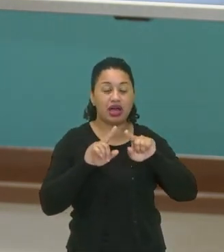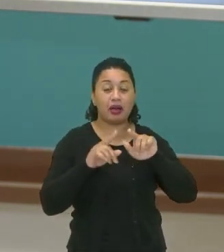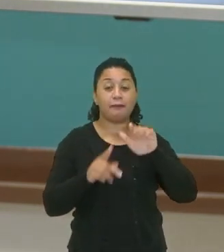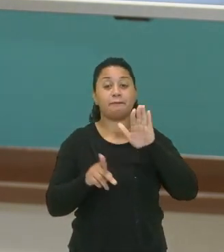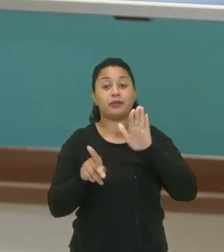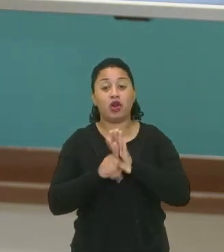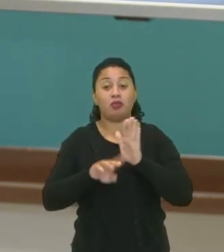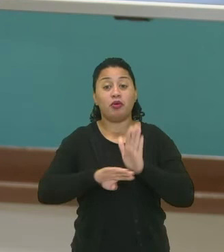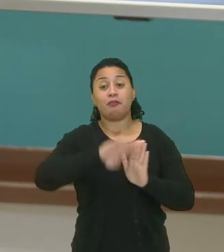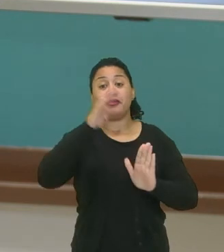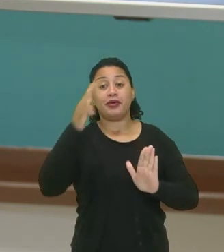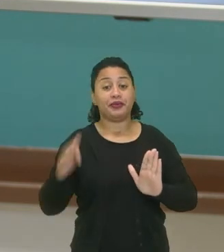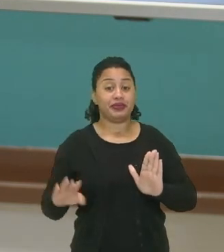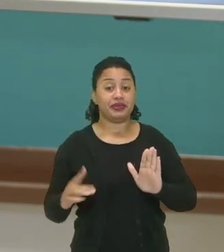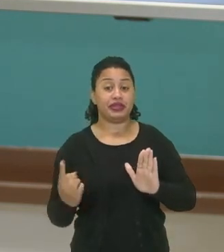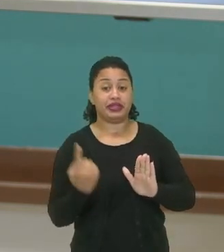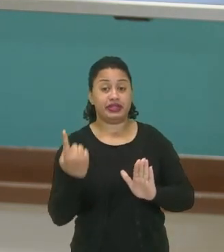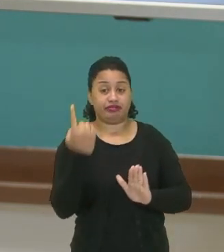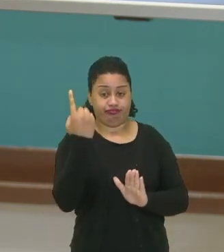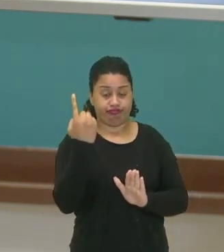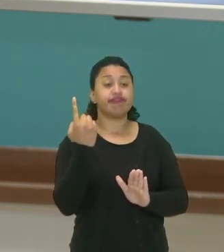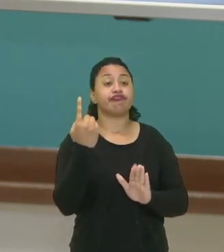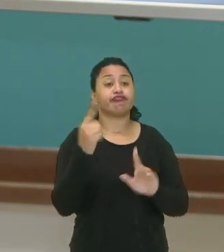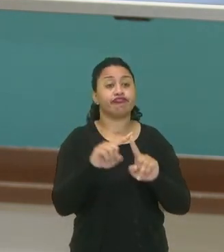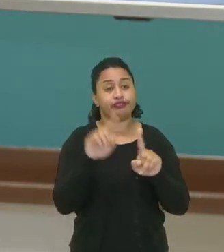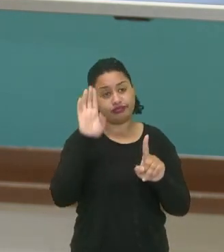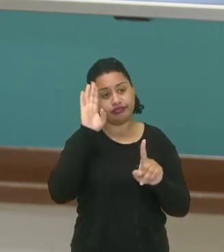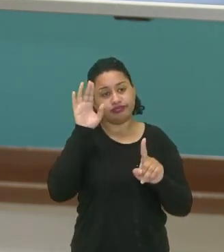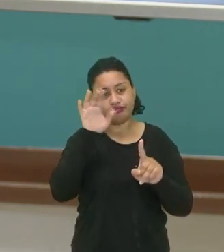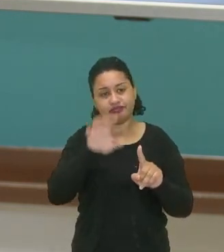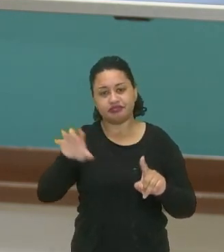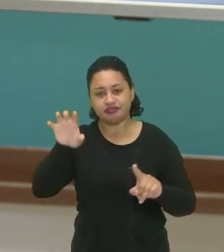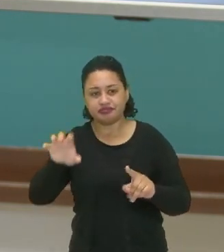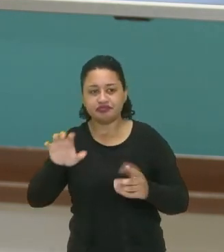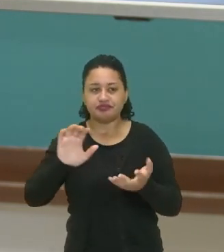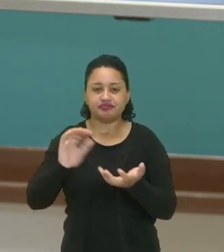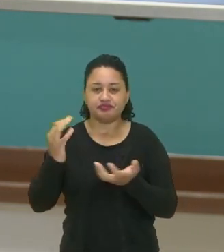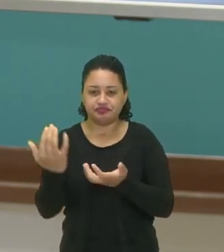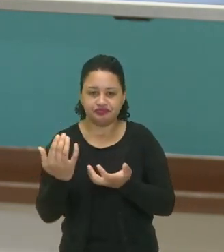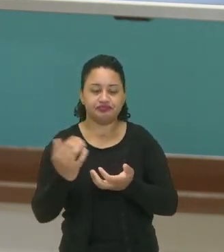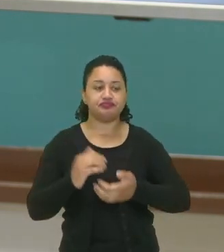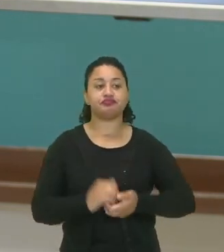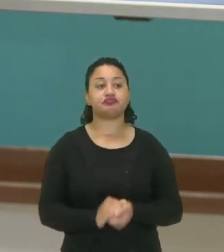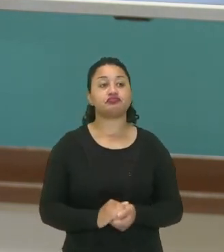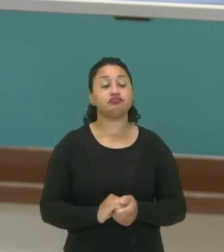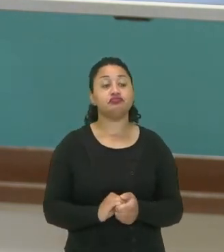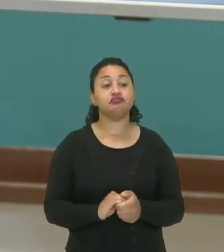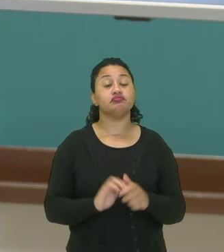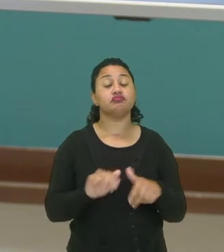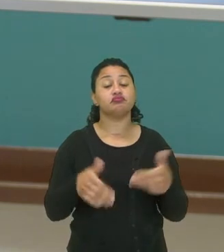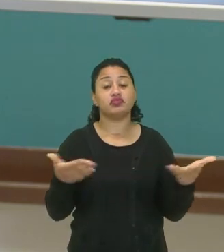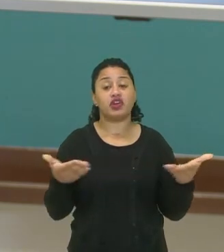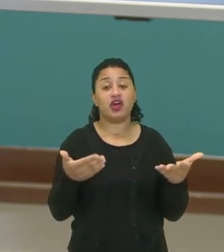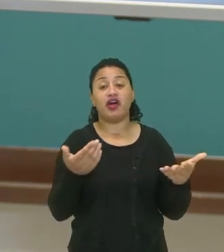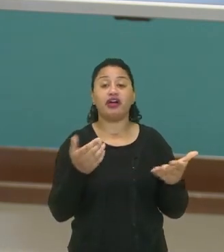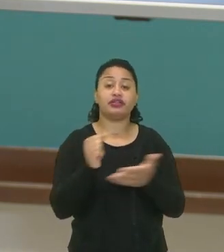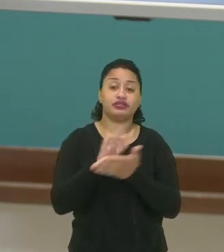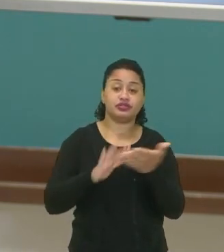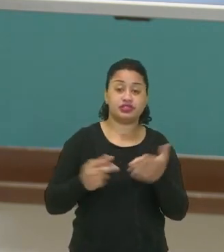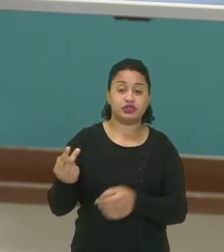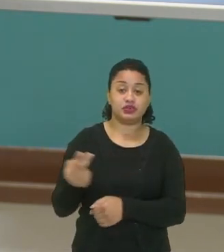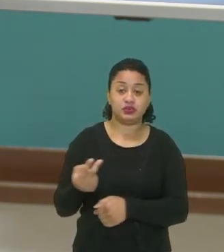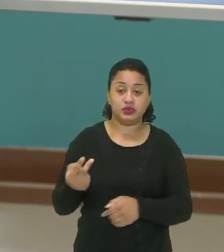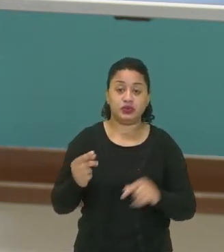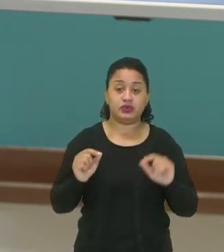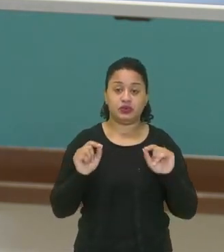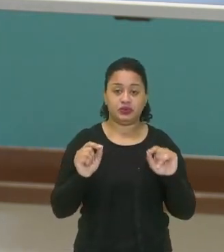mesmo, beleza? Mas principalmente predomina nessa região africana. Então, nossa outra proposta de atividade aqui, olha